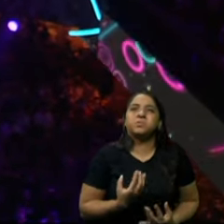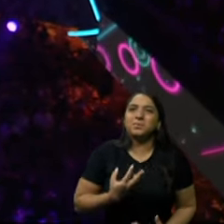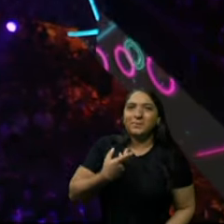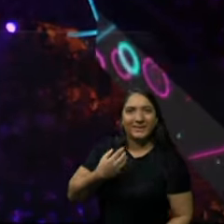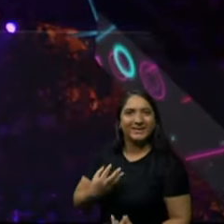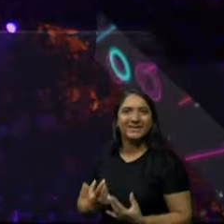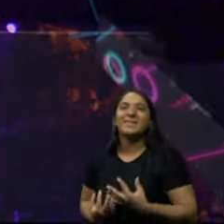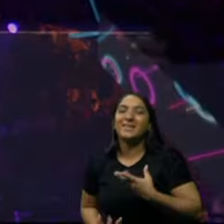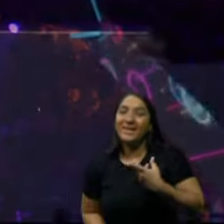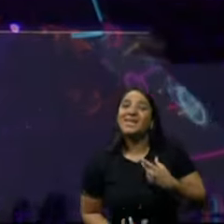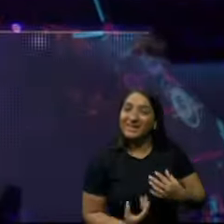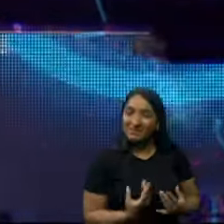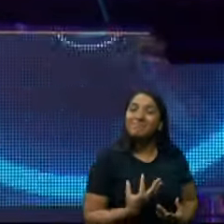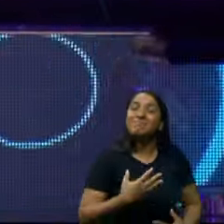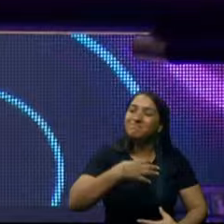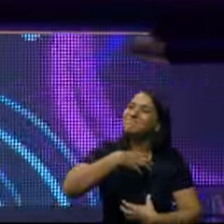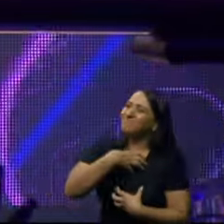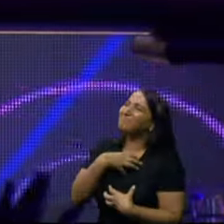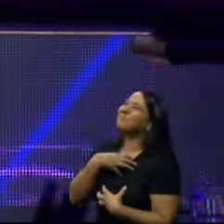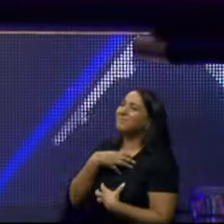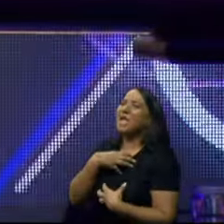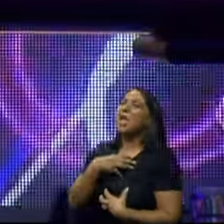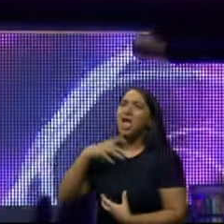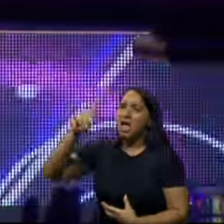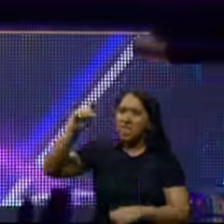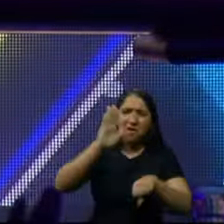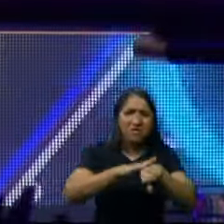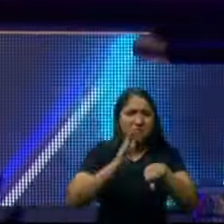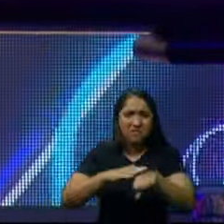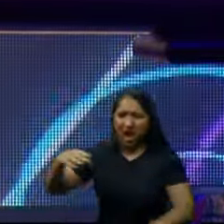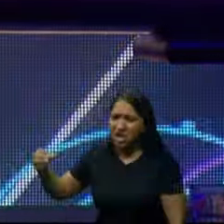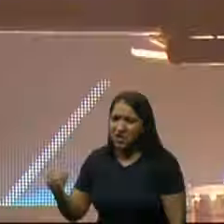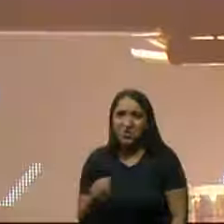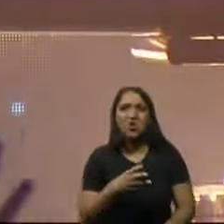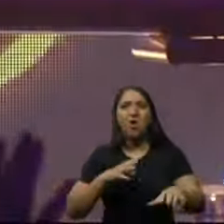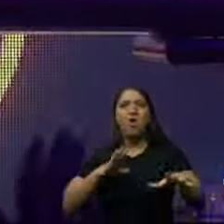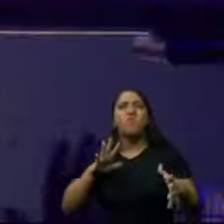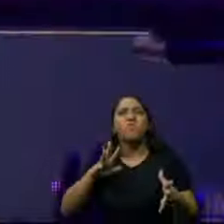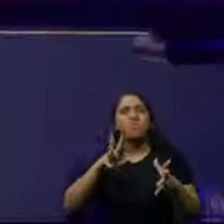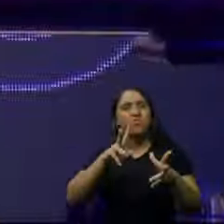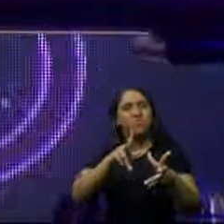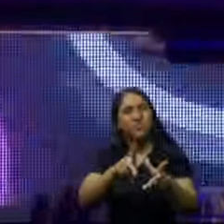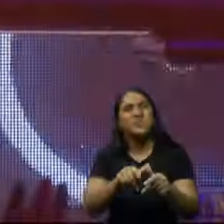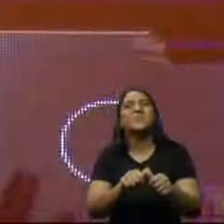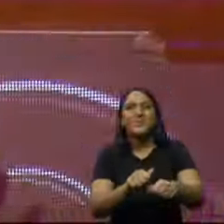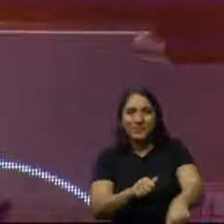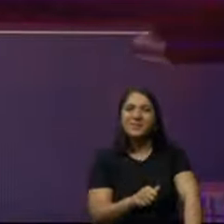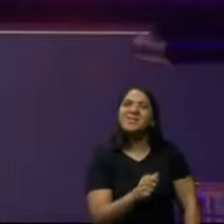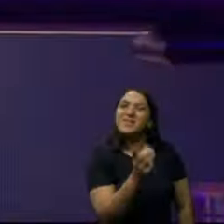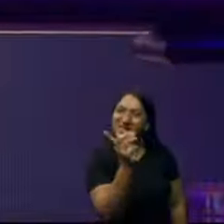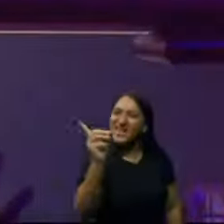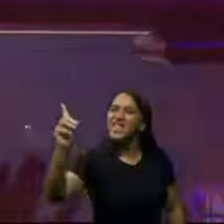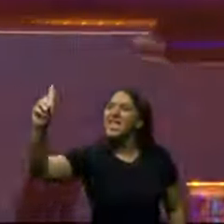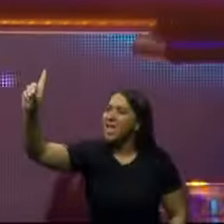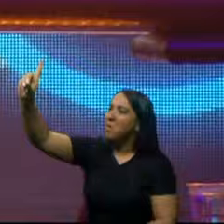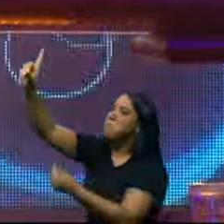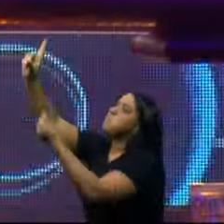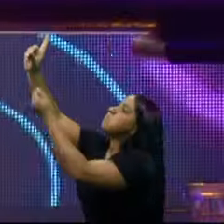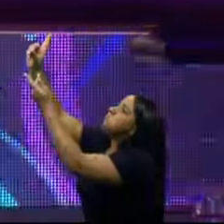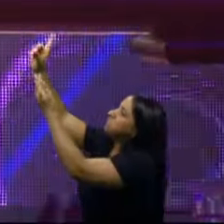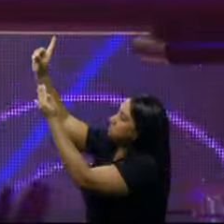entender esse Faço novas todas as coisas estão escritura